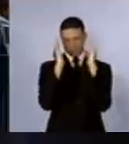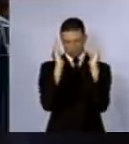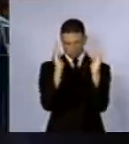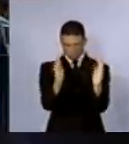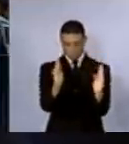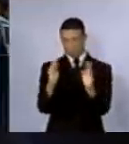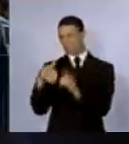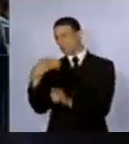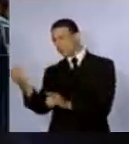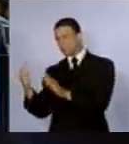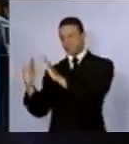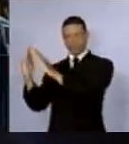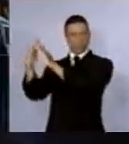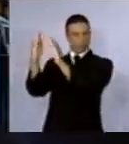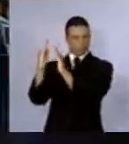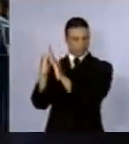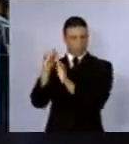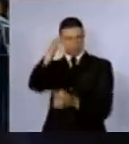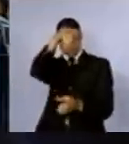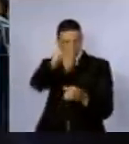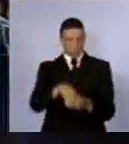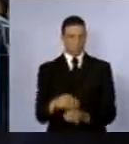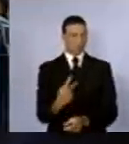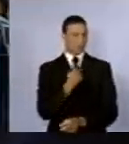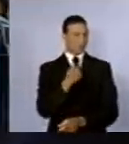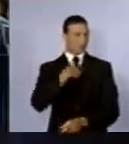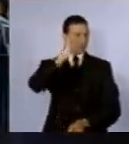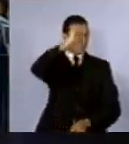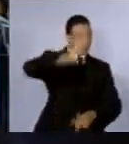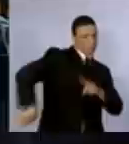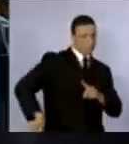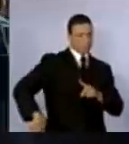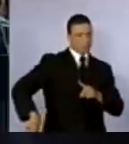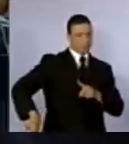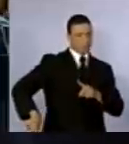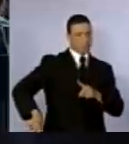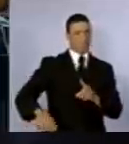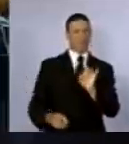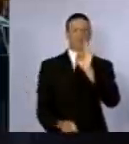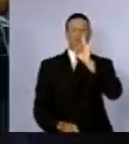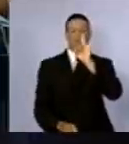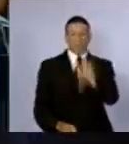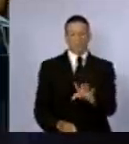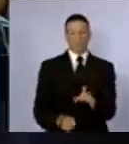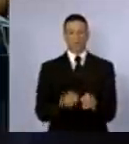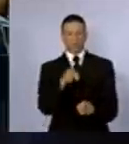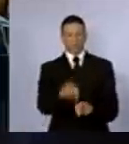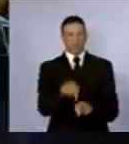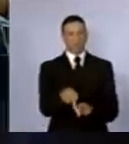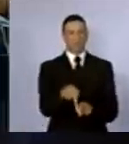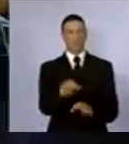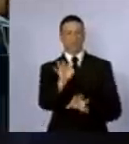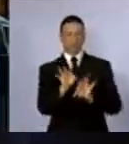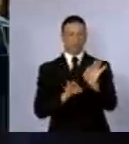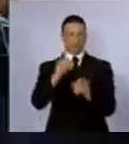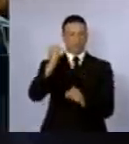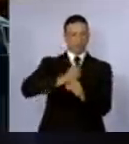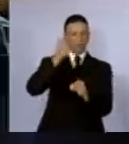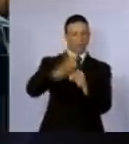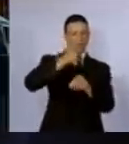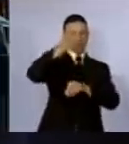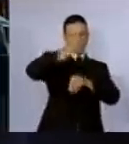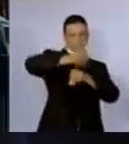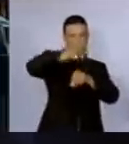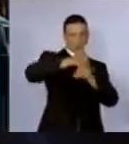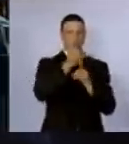das pessoas, né? No interior da faixa, normalmente se usa somente para fins de ação, de